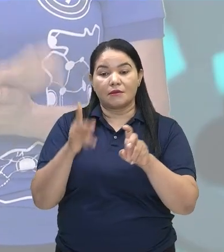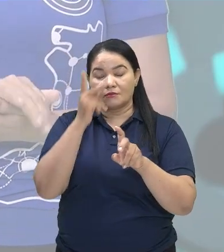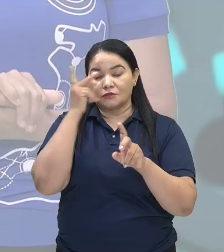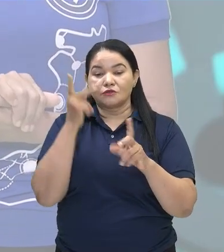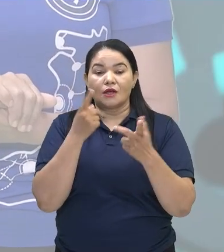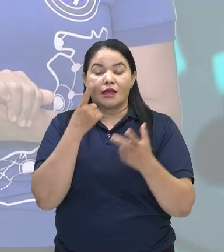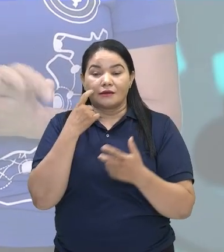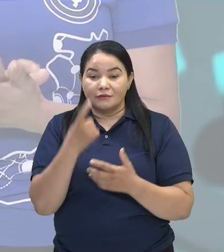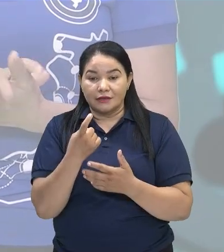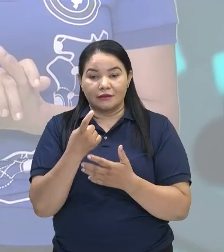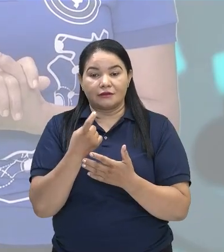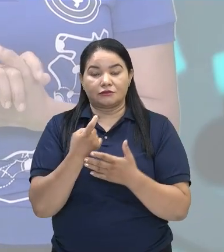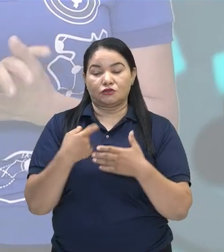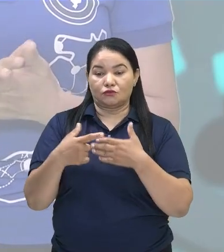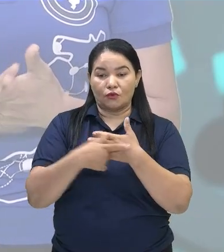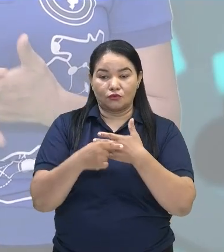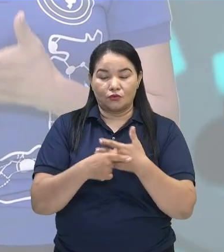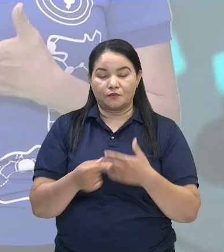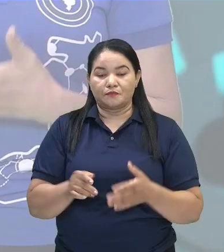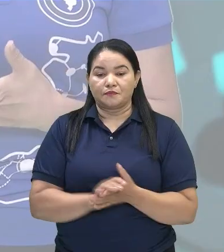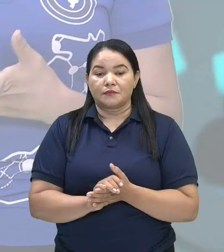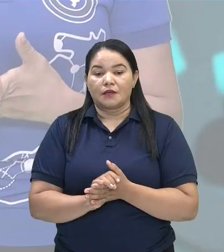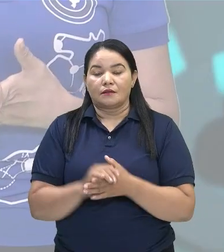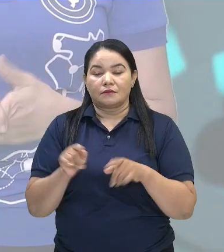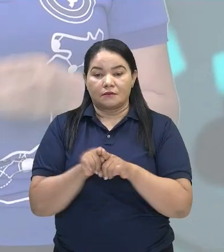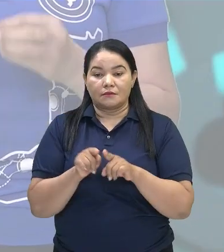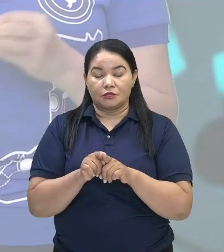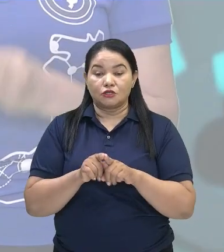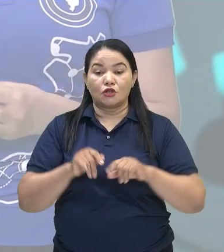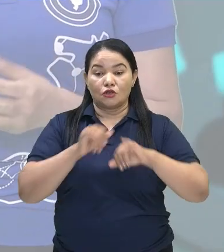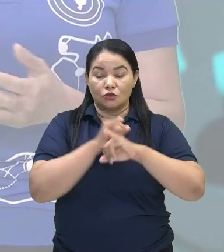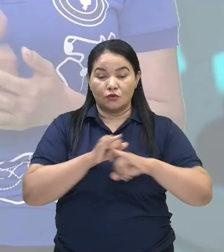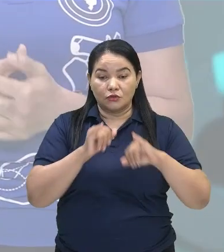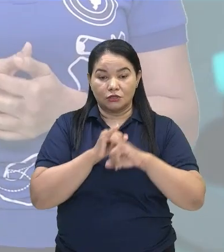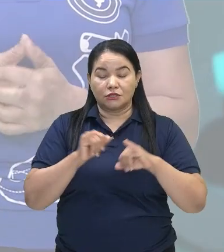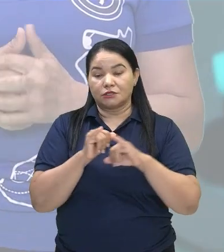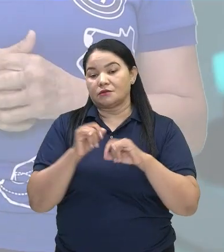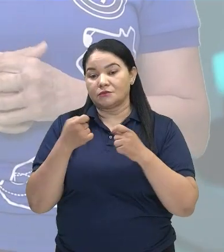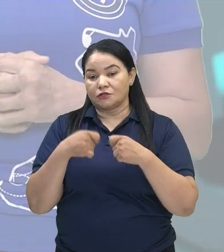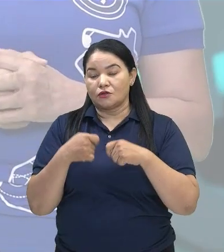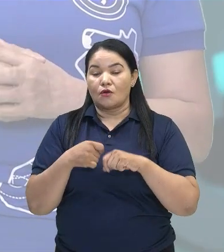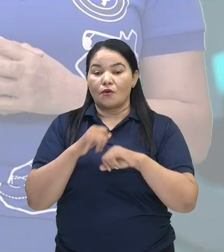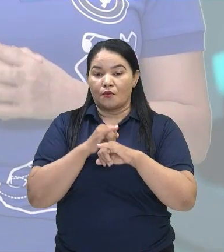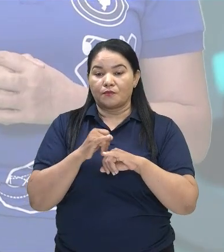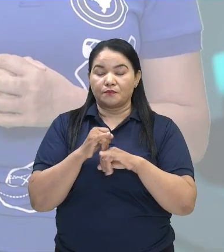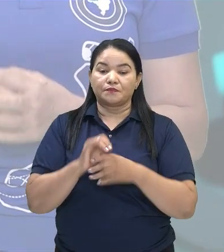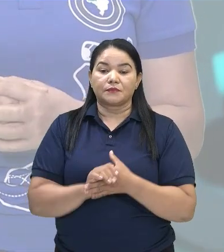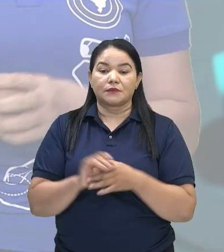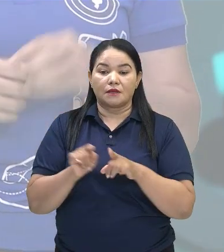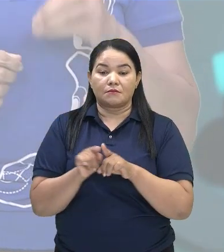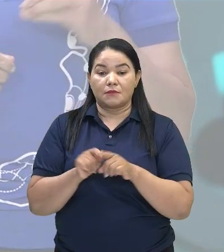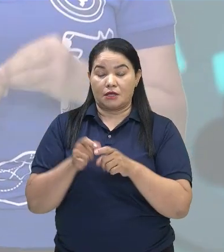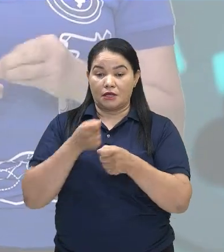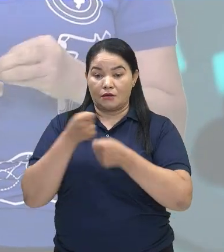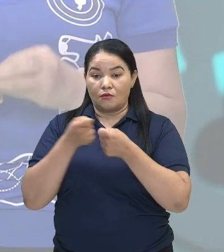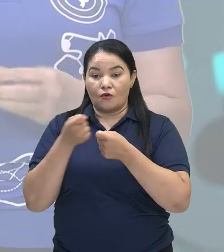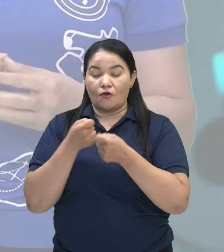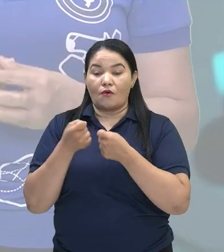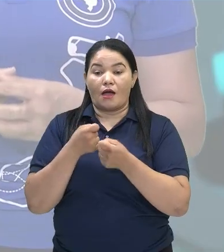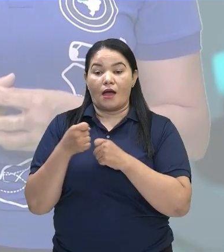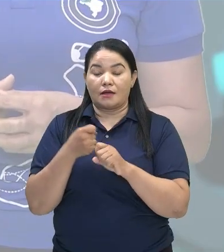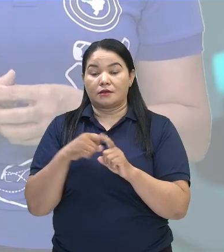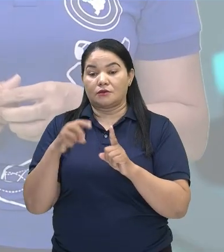né? Em notícias, a prioridade é narrar os fatos. Em reportagem, é possível que o repórter se posicione sobre o